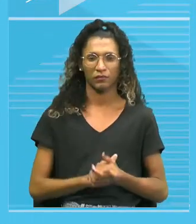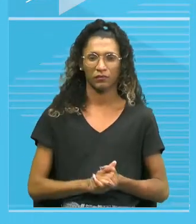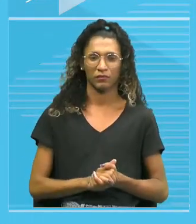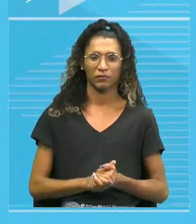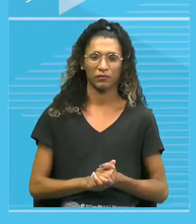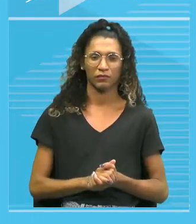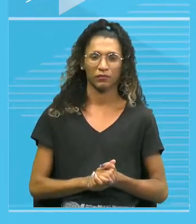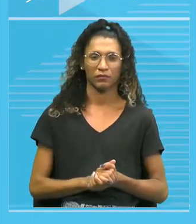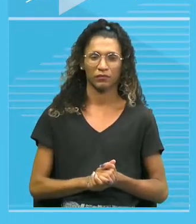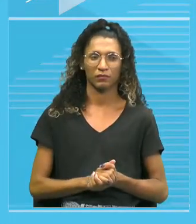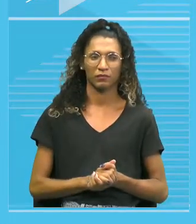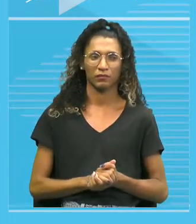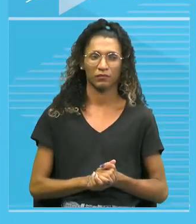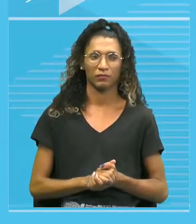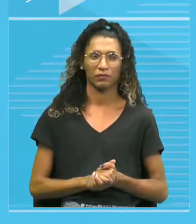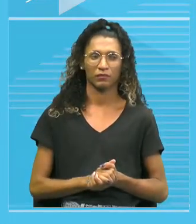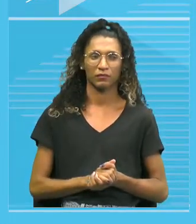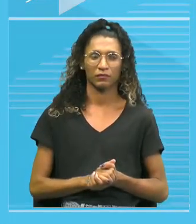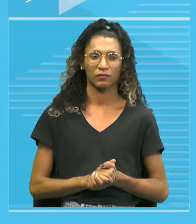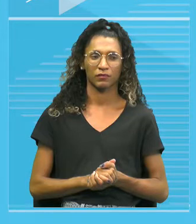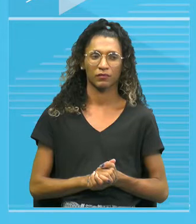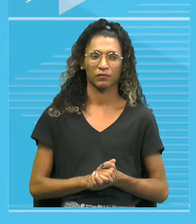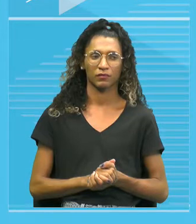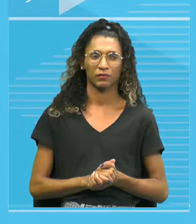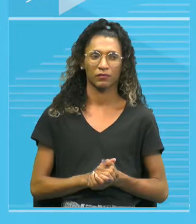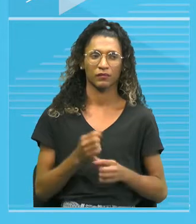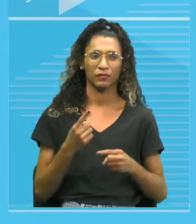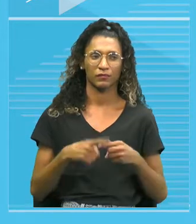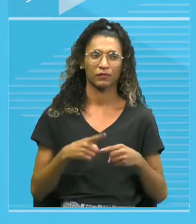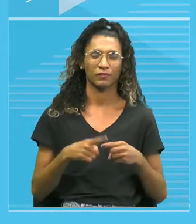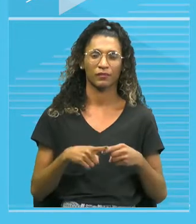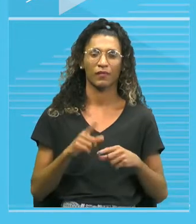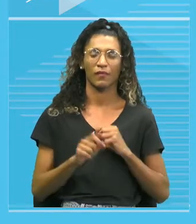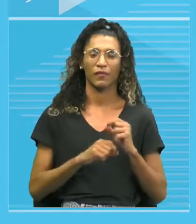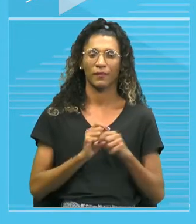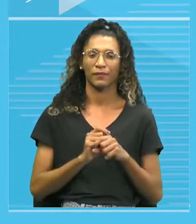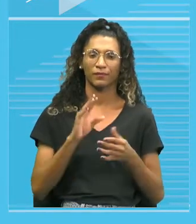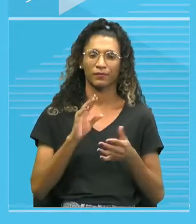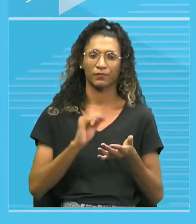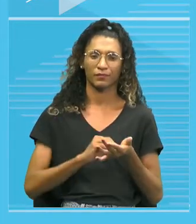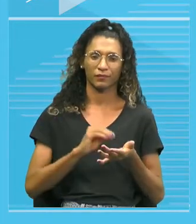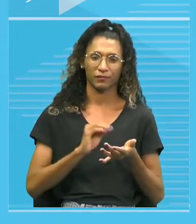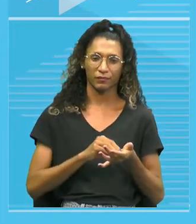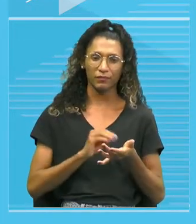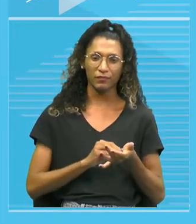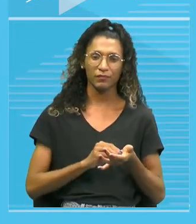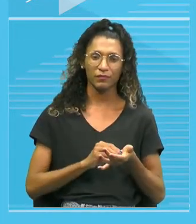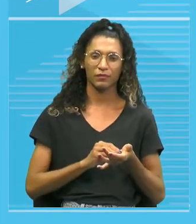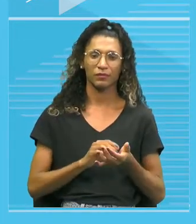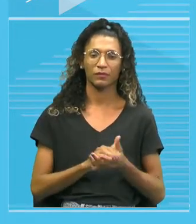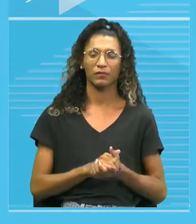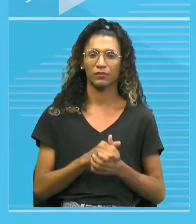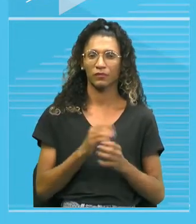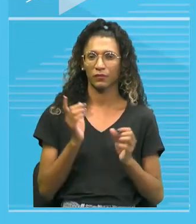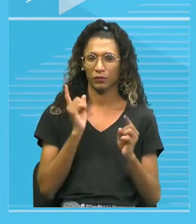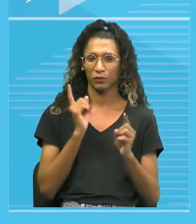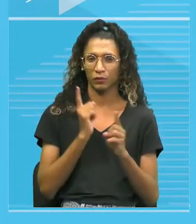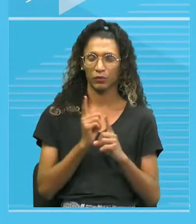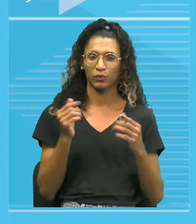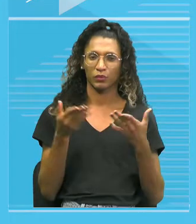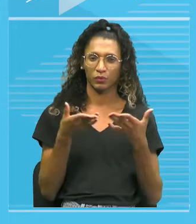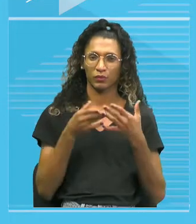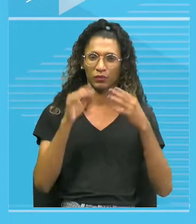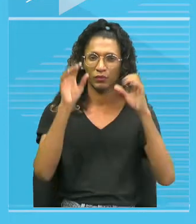que muito do excesso do que se vê hoje nos